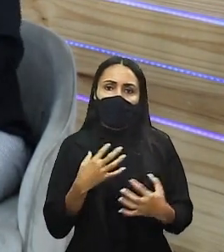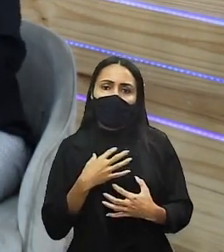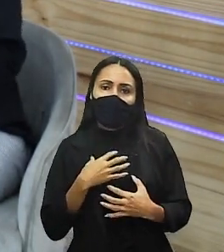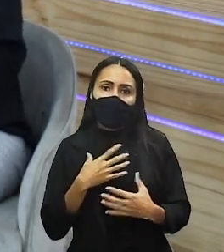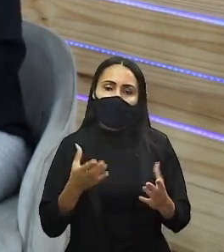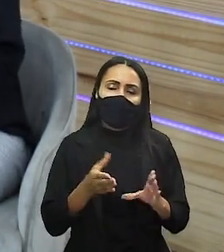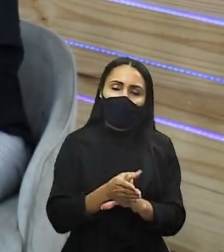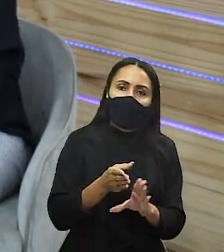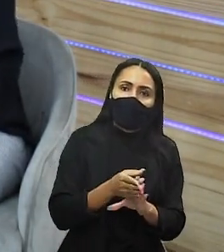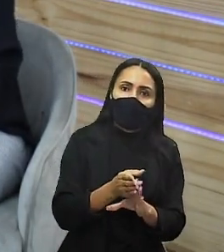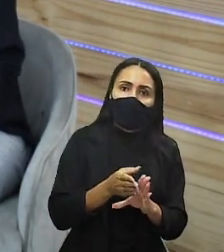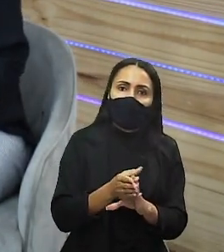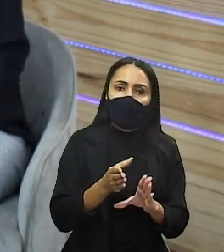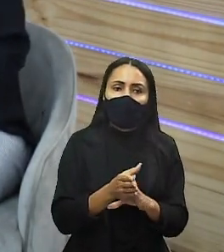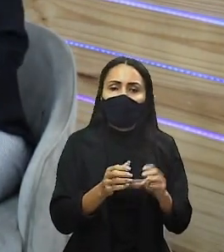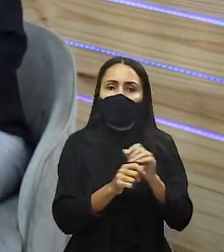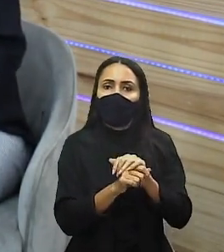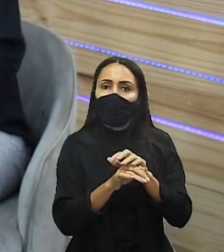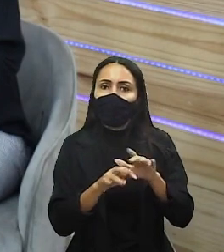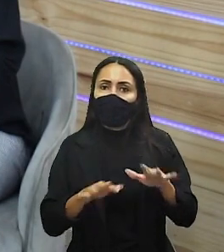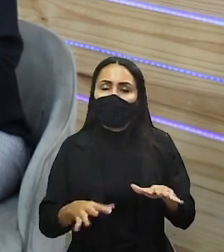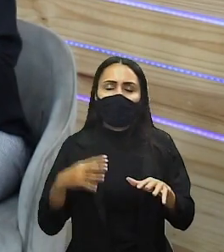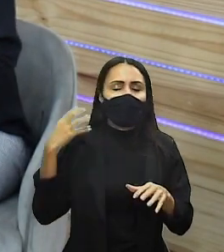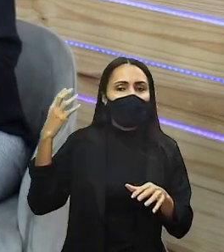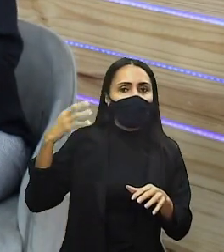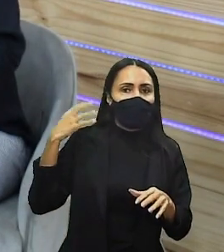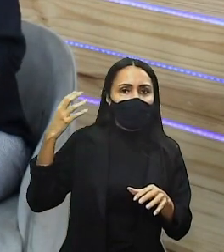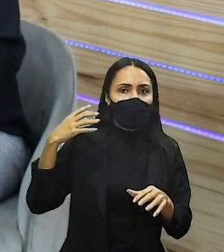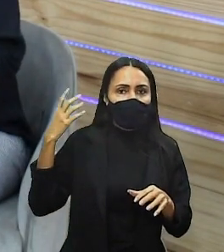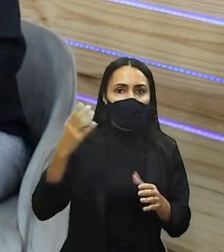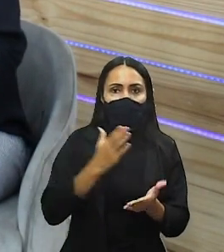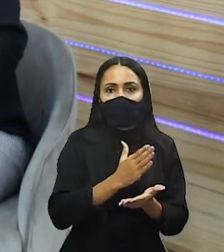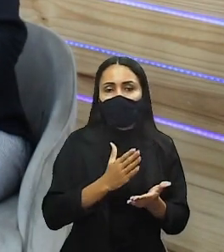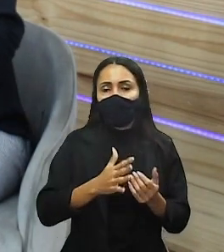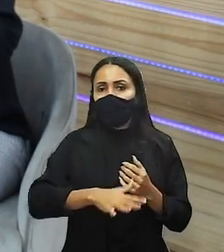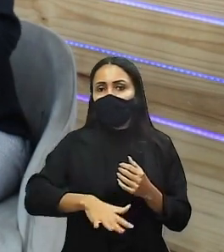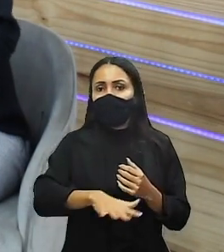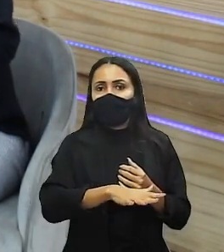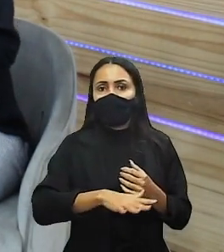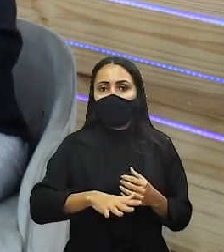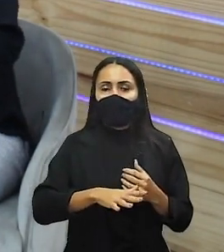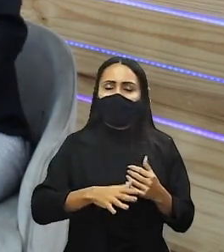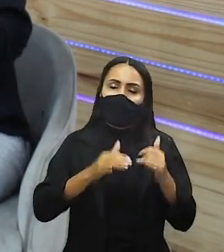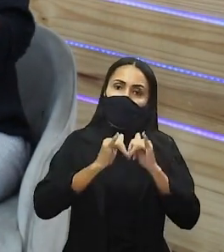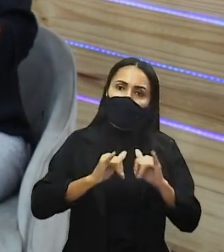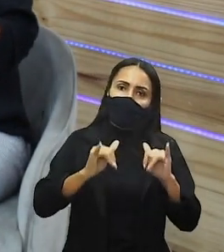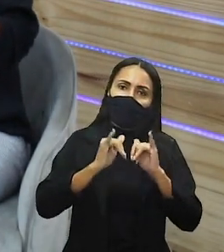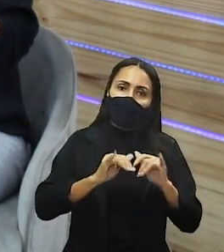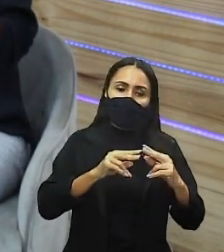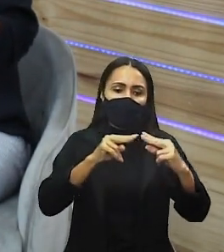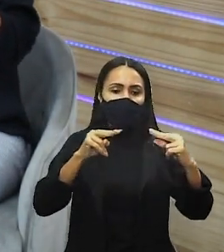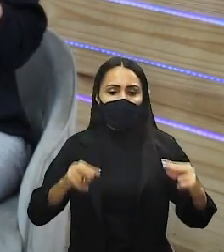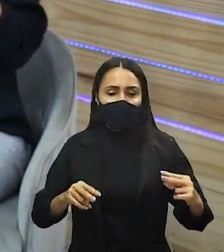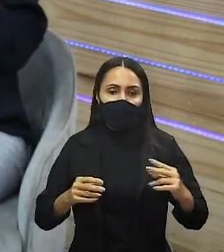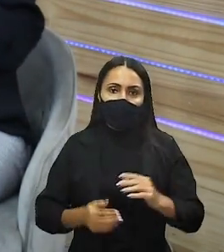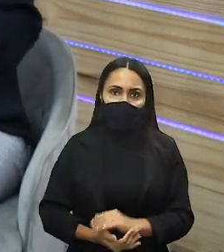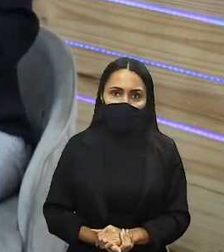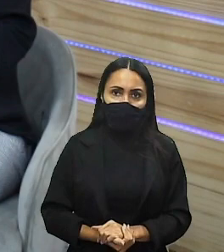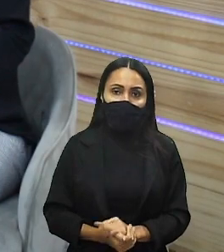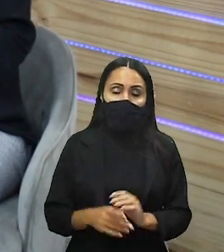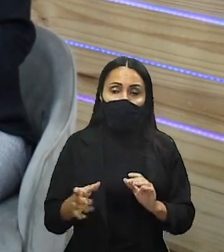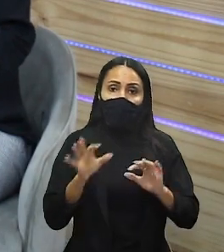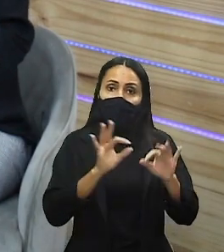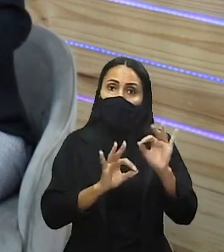mediador, um compartilhador, um ouvinte ou um divisor de espaços ou um informante virtual. O que é que eu digo informante virtual? Nós